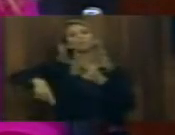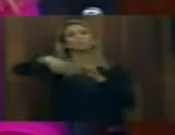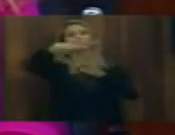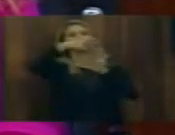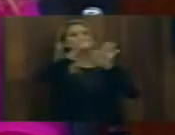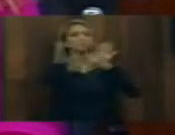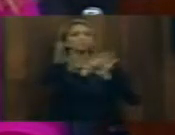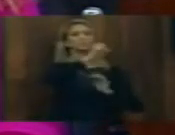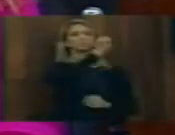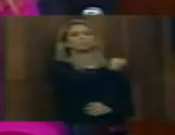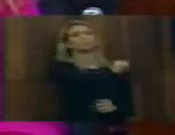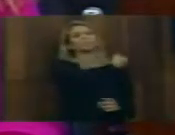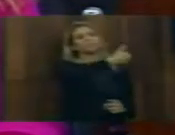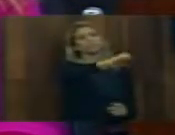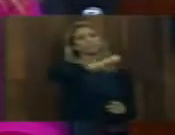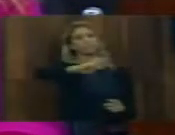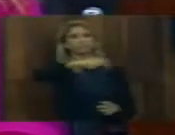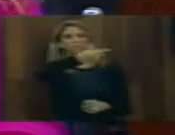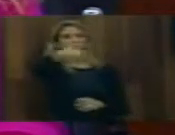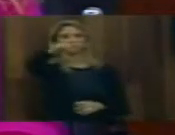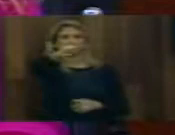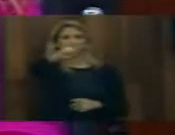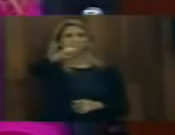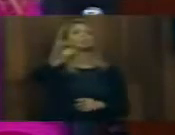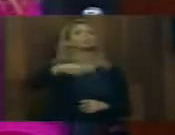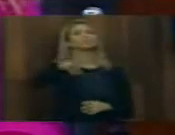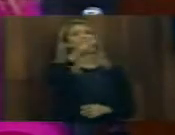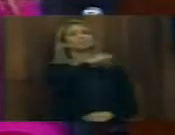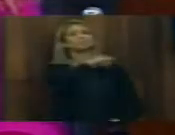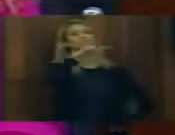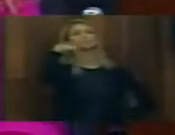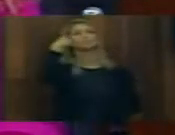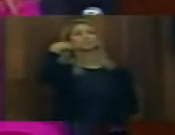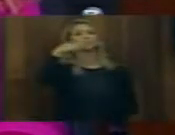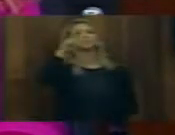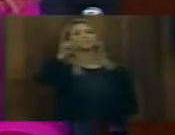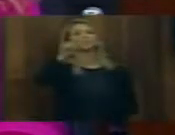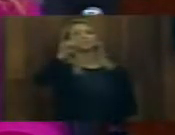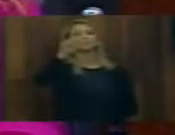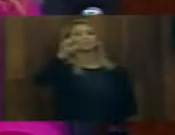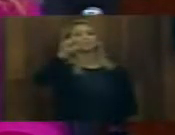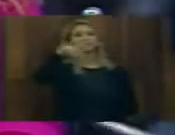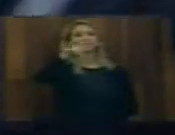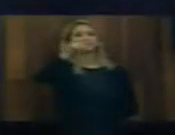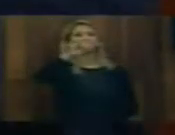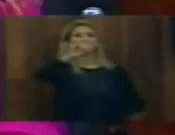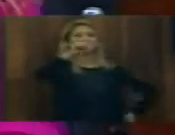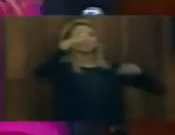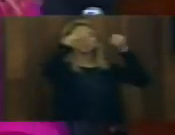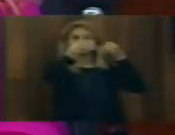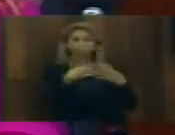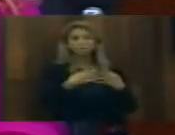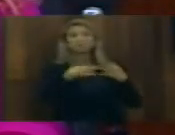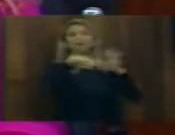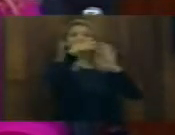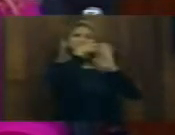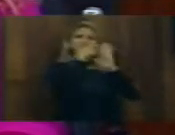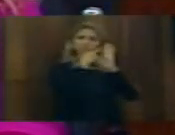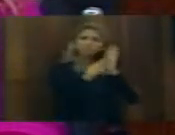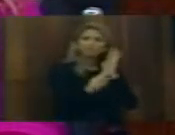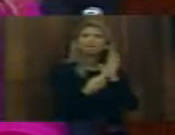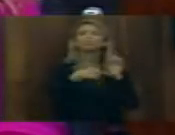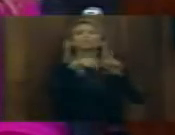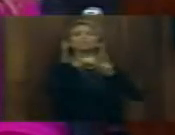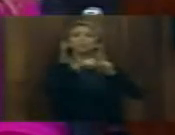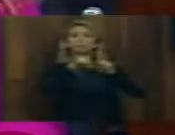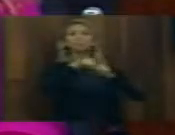número 155/2018, de autoria do vereador Vanderlei Rodrigues Bento Neto, que regulamenta a realização de